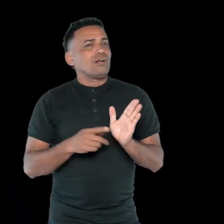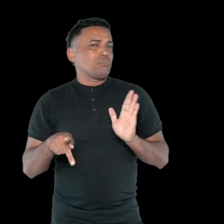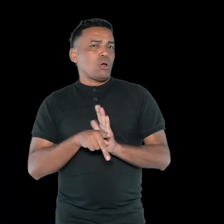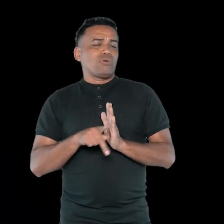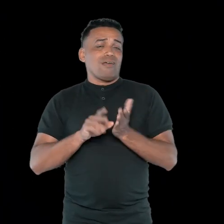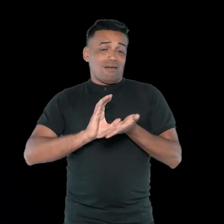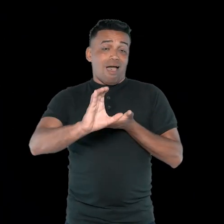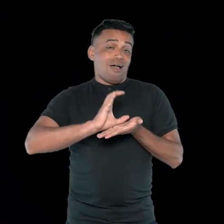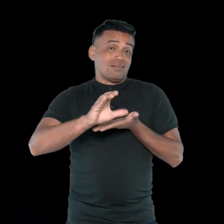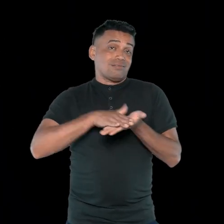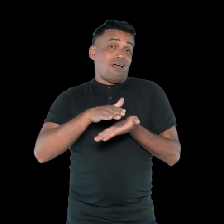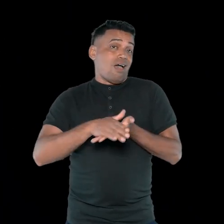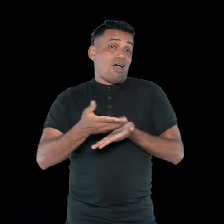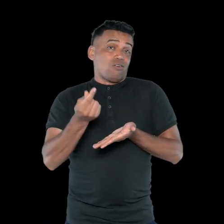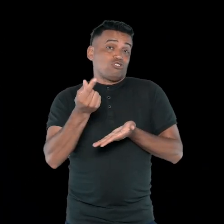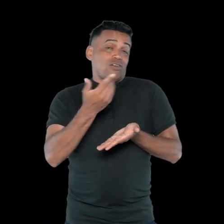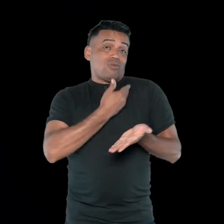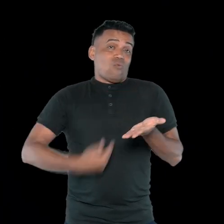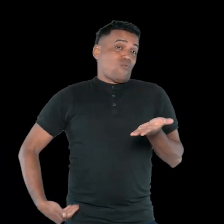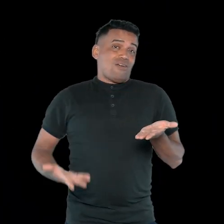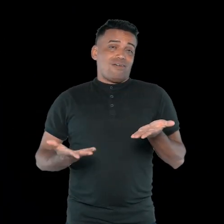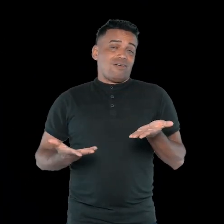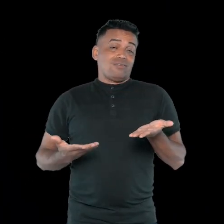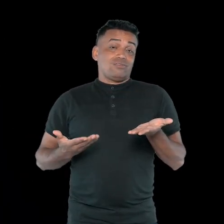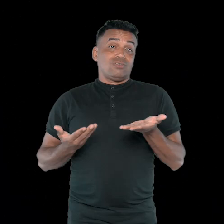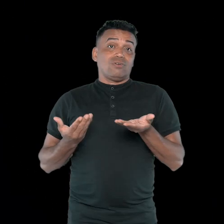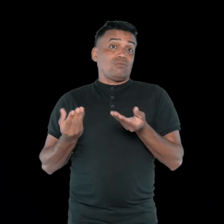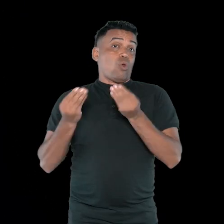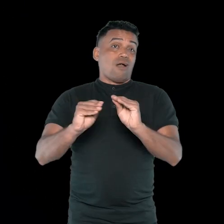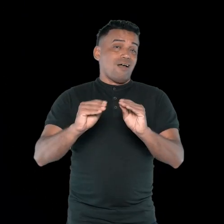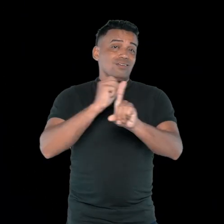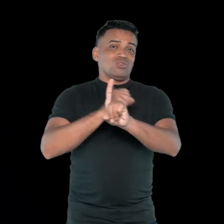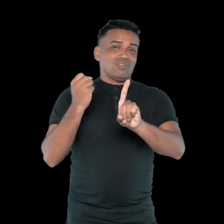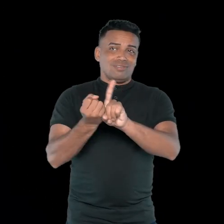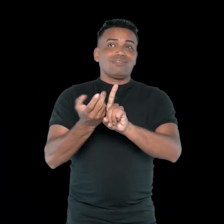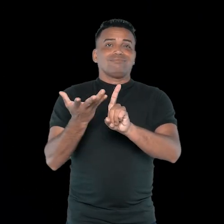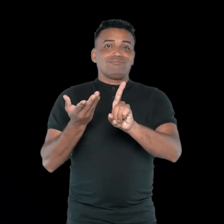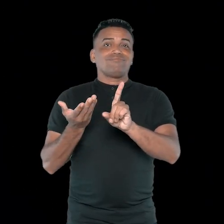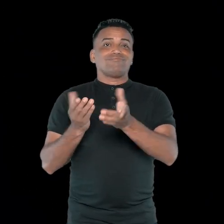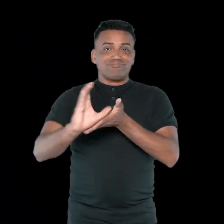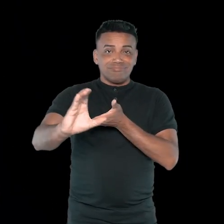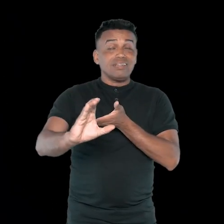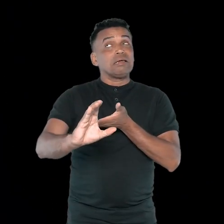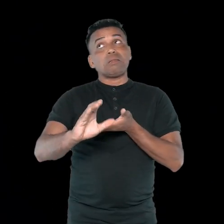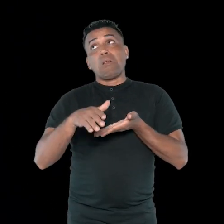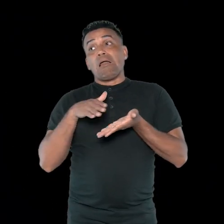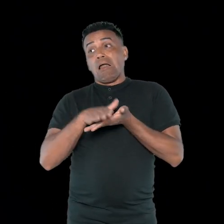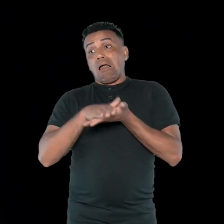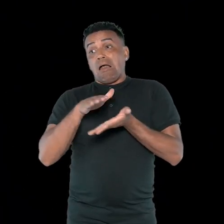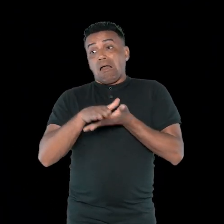melhor investido na sociedade civil, só que não é porque supostamente seria muito custoso